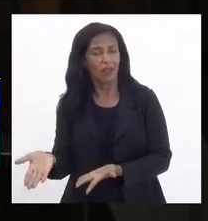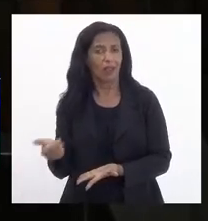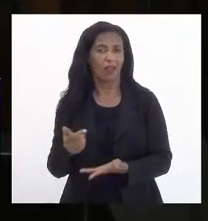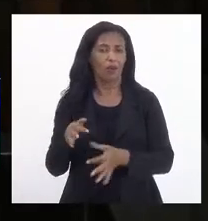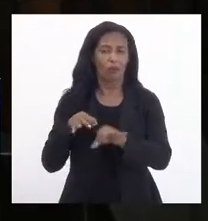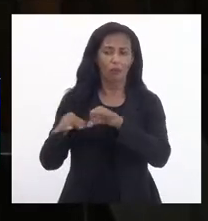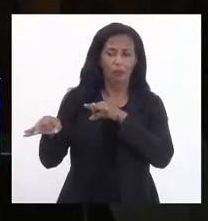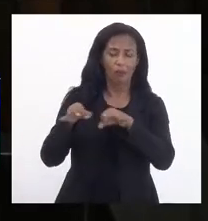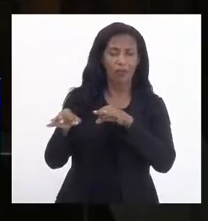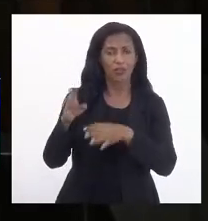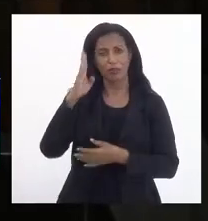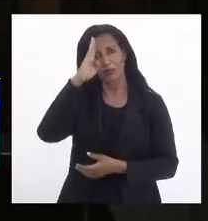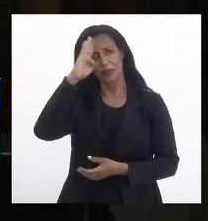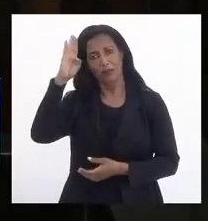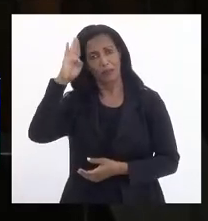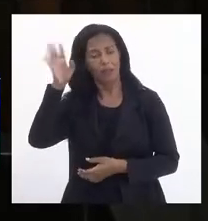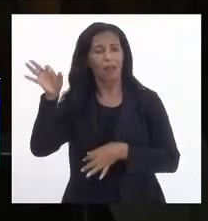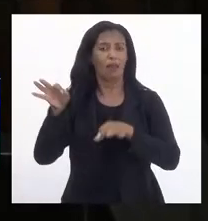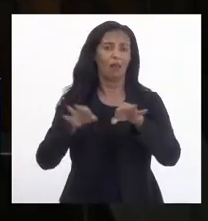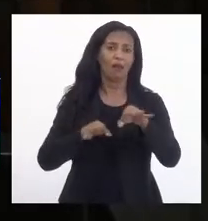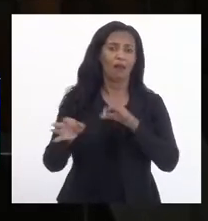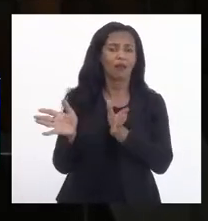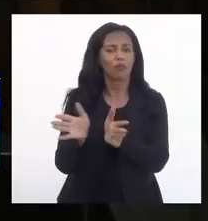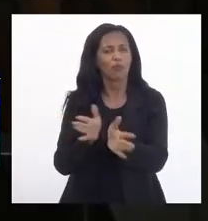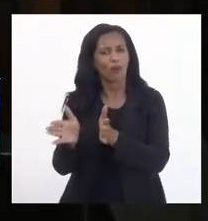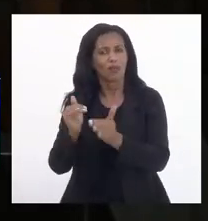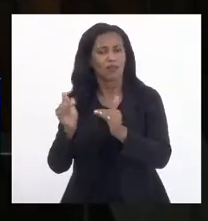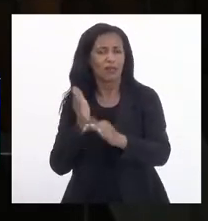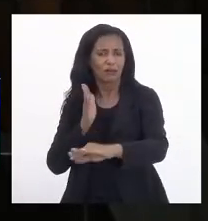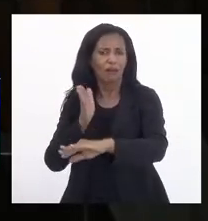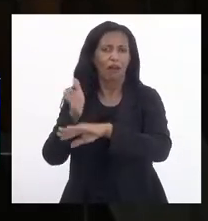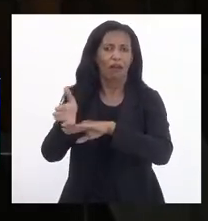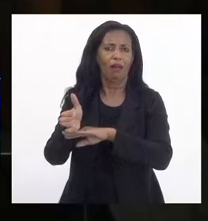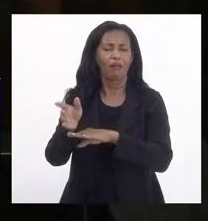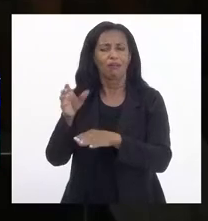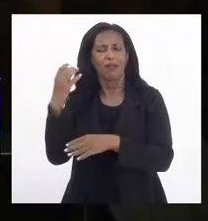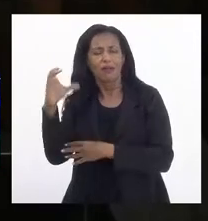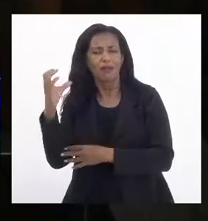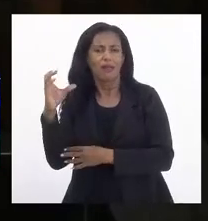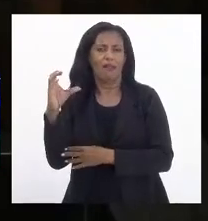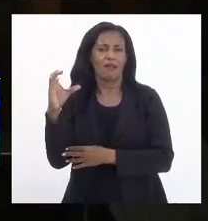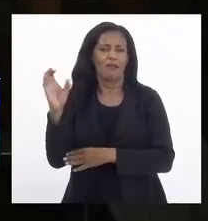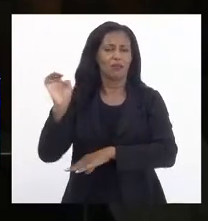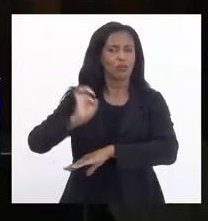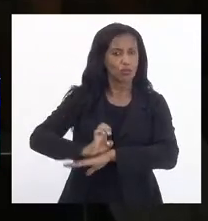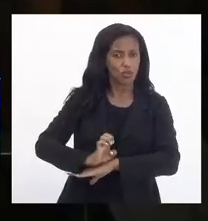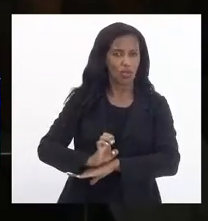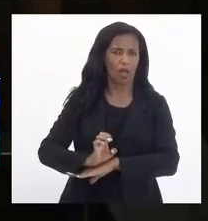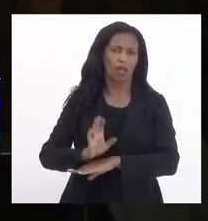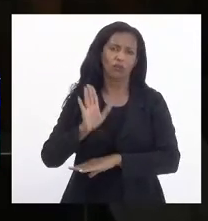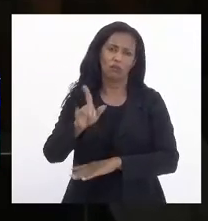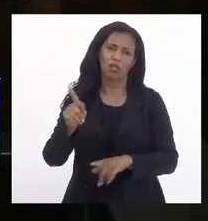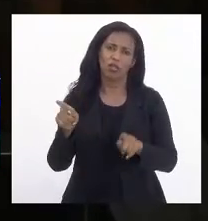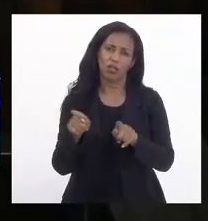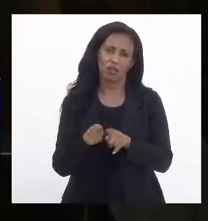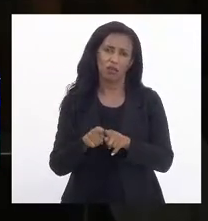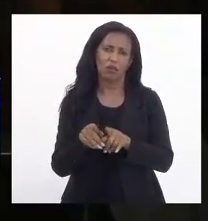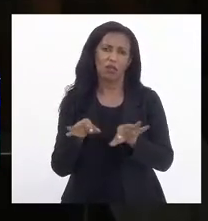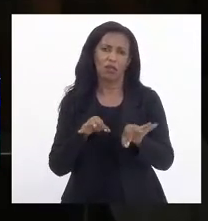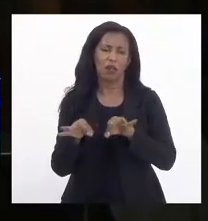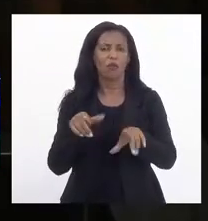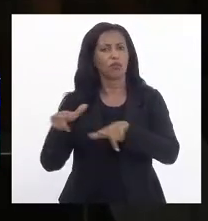com planejamento acadêmico, com planejamento do acesso ao ensino superior, da pesquisa, da ciência no Estado, mas que também tem a ver com a condição